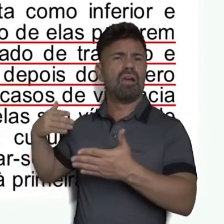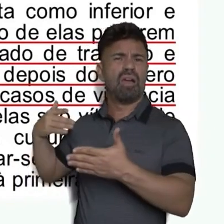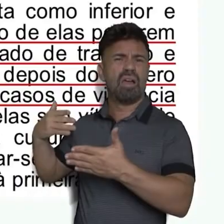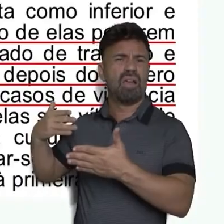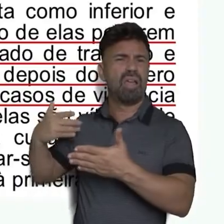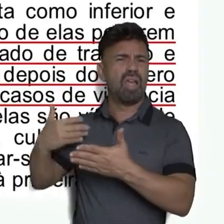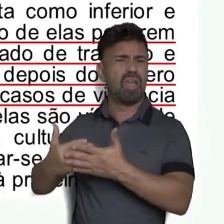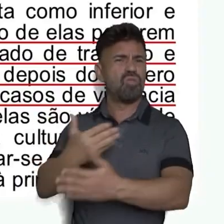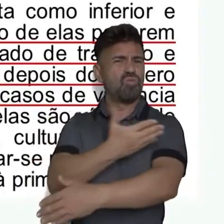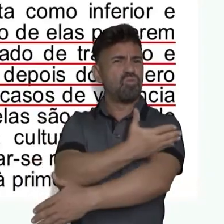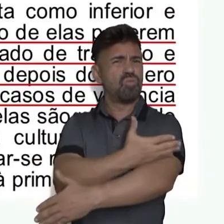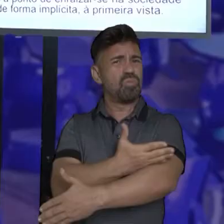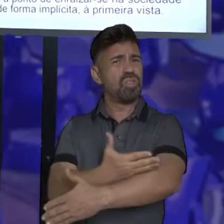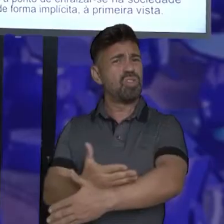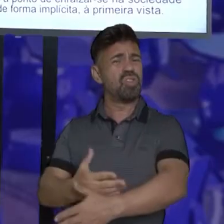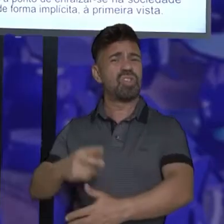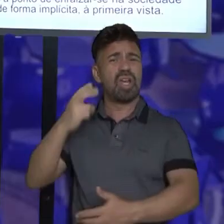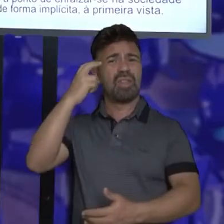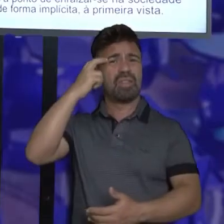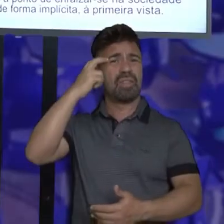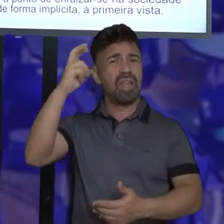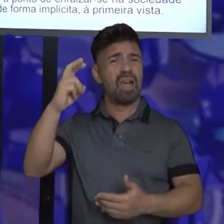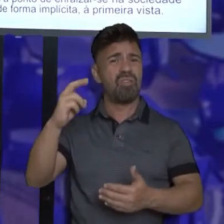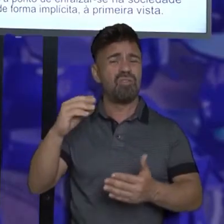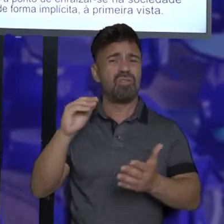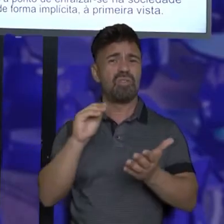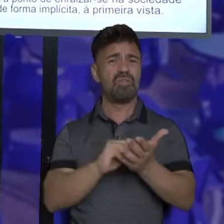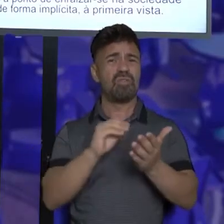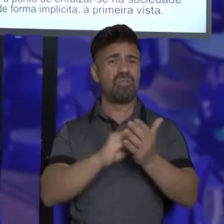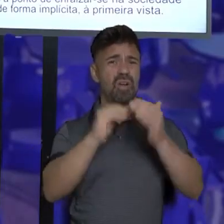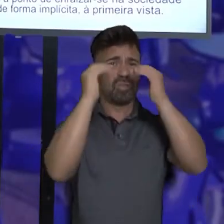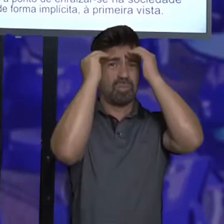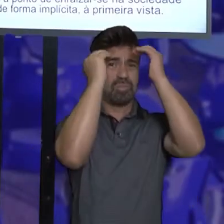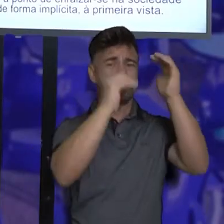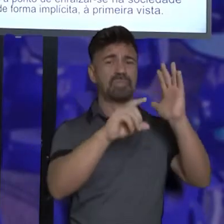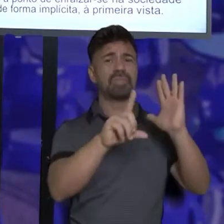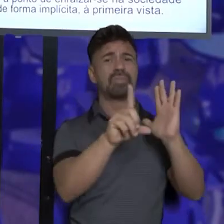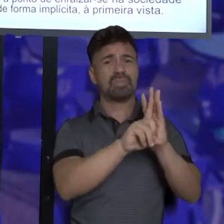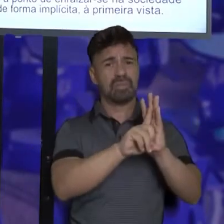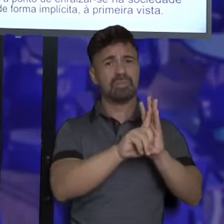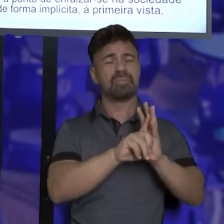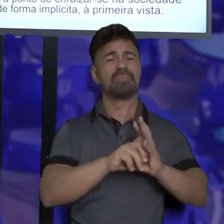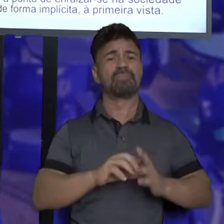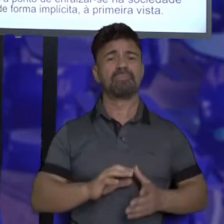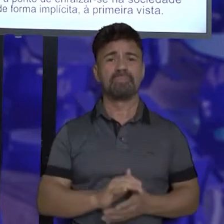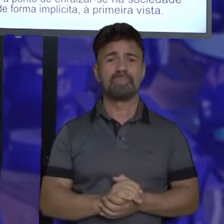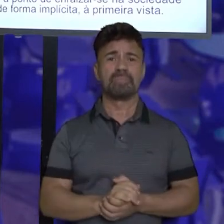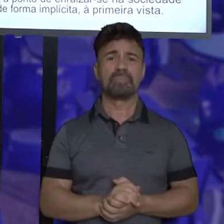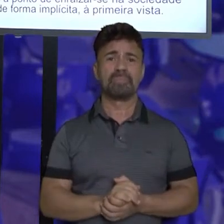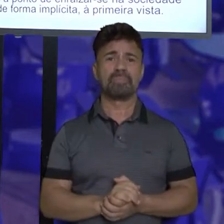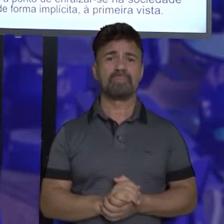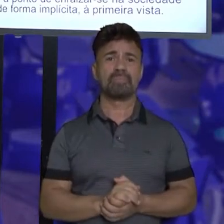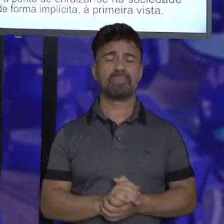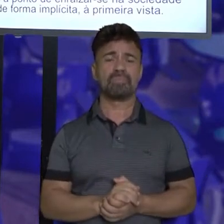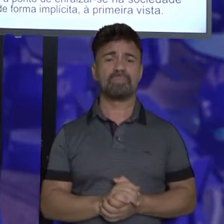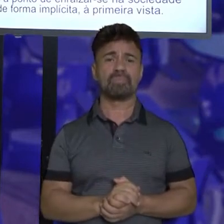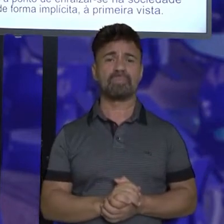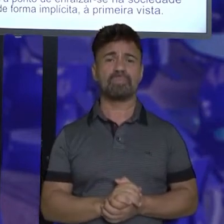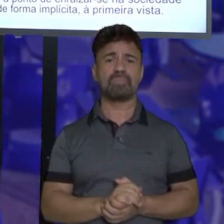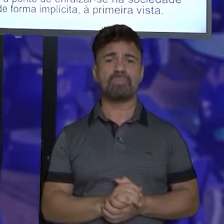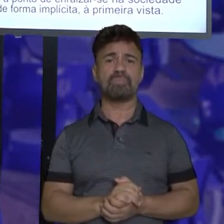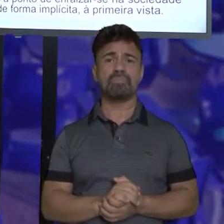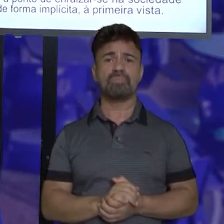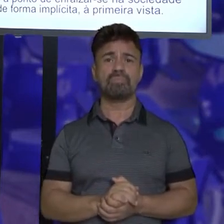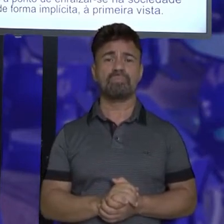histórico-cultural e o desrespeito às leis. Então ele apresenta aqui que deve ser feito algo, ele vai falando disso, ela falou disso na sua